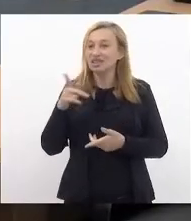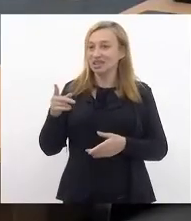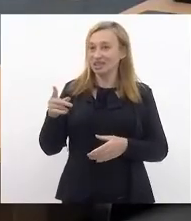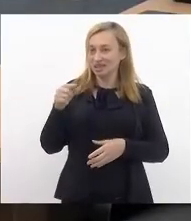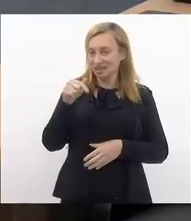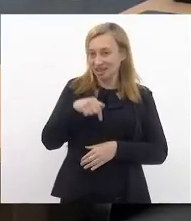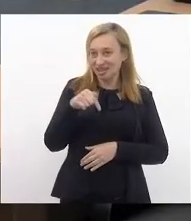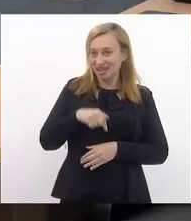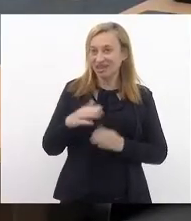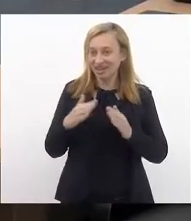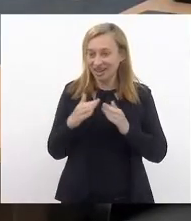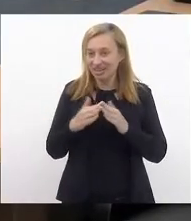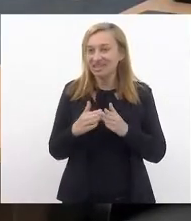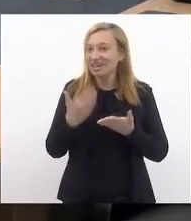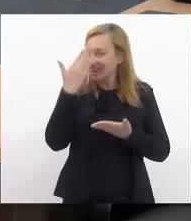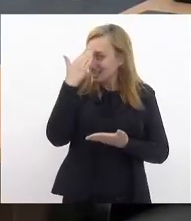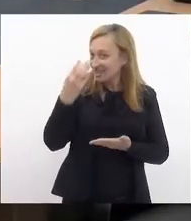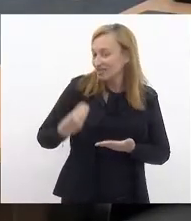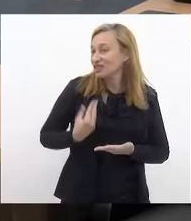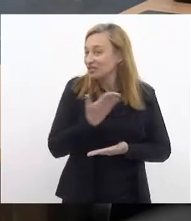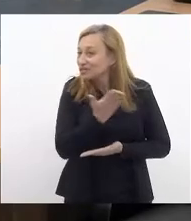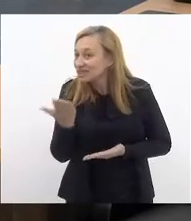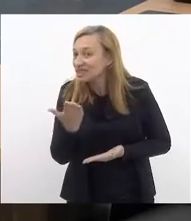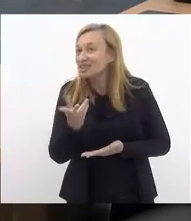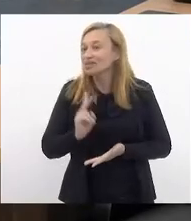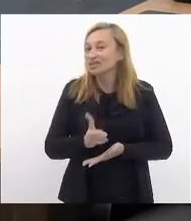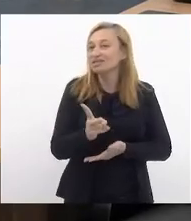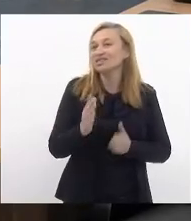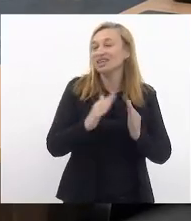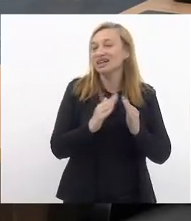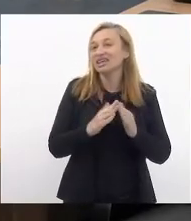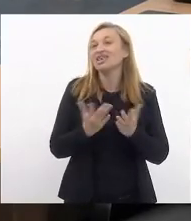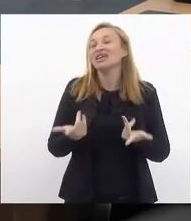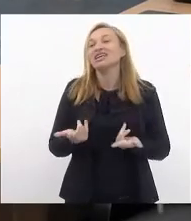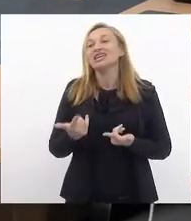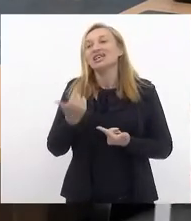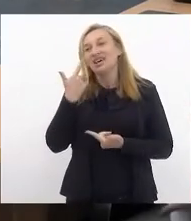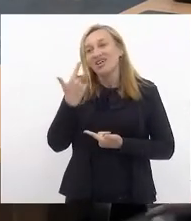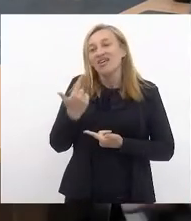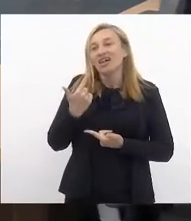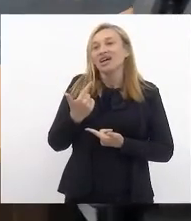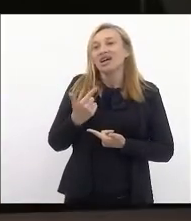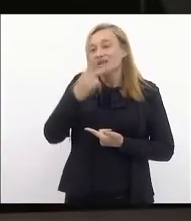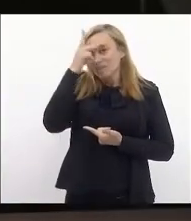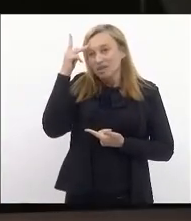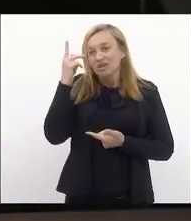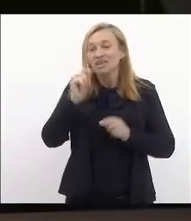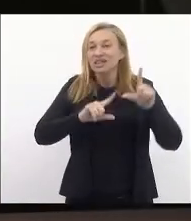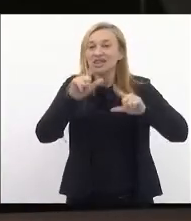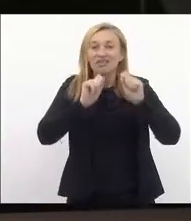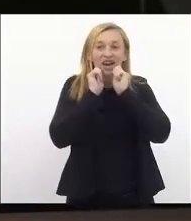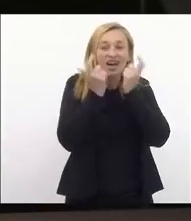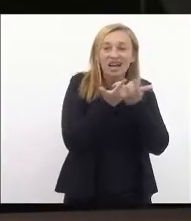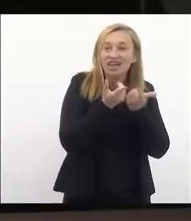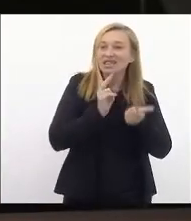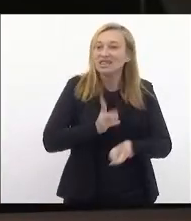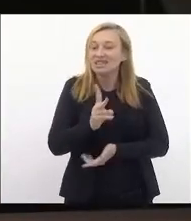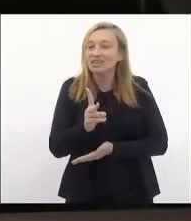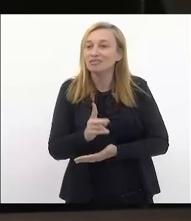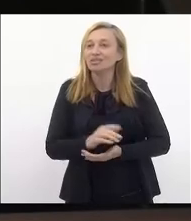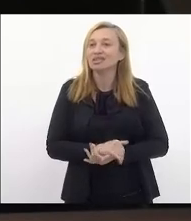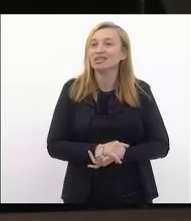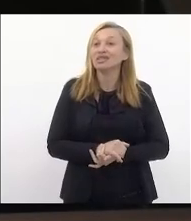casa os deputados queria agradecer a presença de todos que estão ainda na casa aqueles que estão nos assistindo o pessoal da TV Alérgica que está sempre cobrindo aí